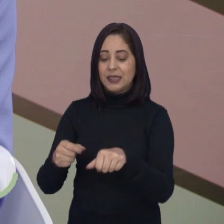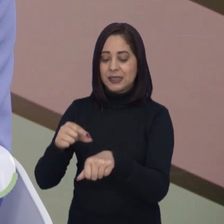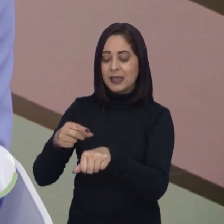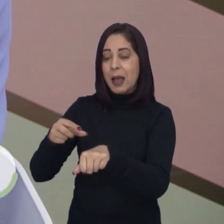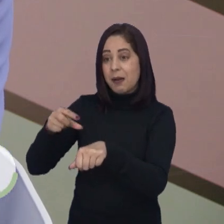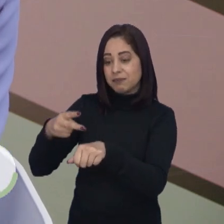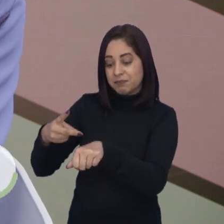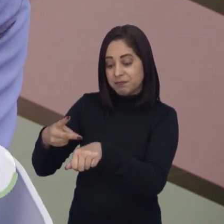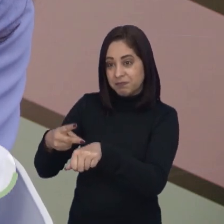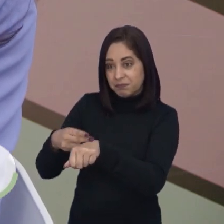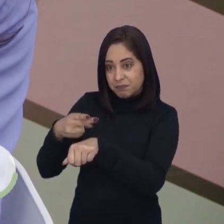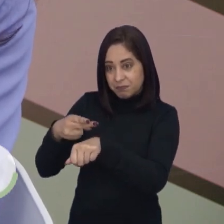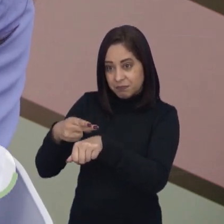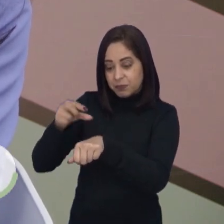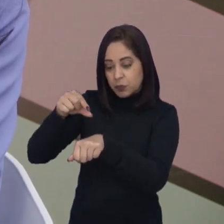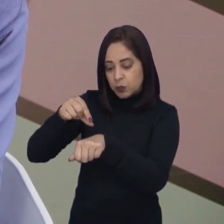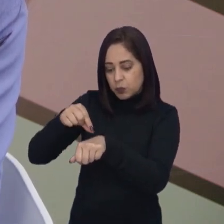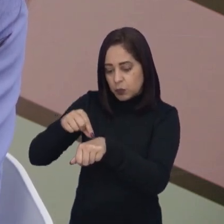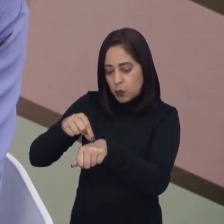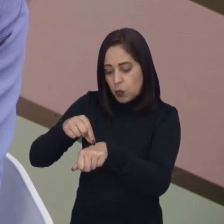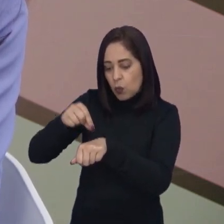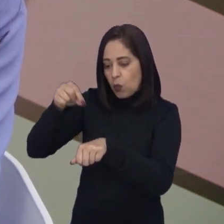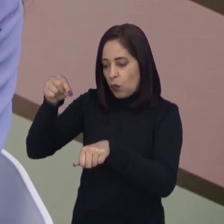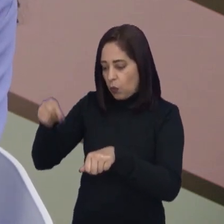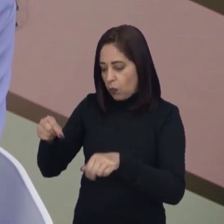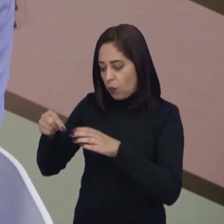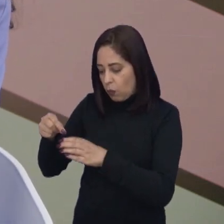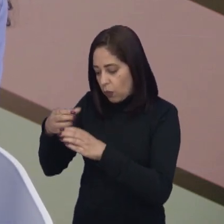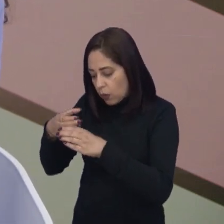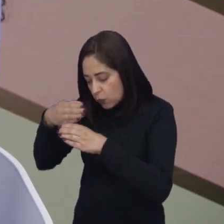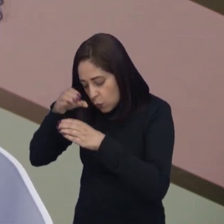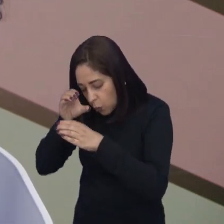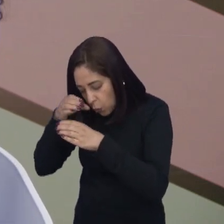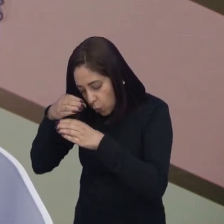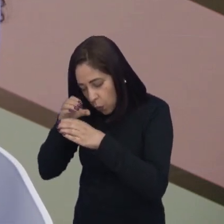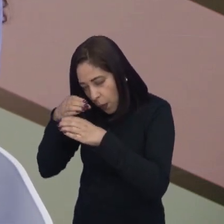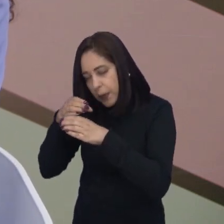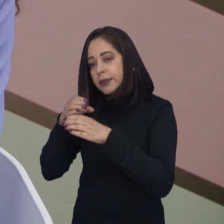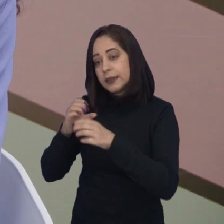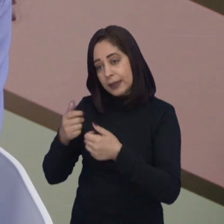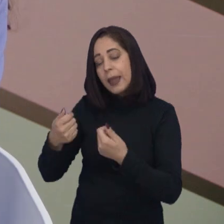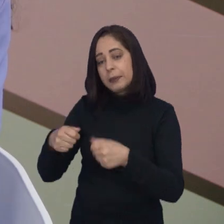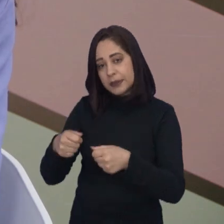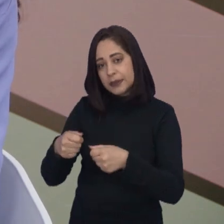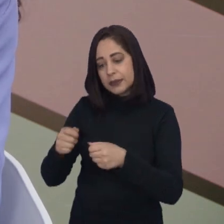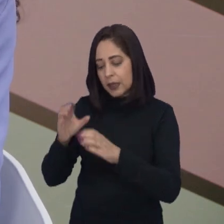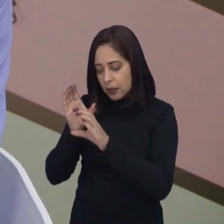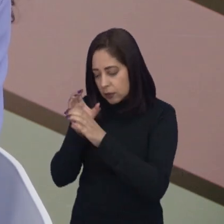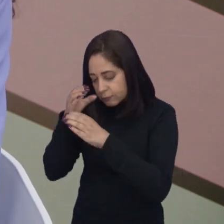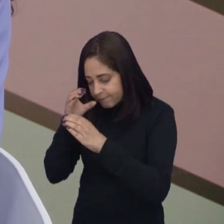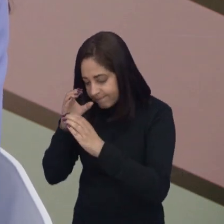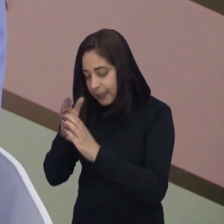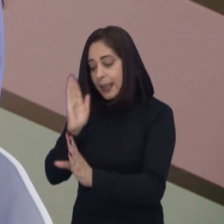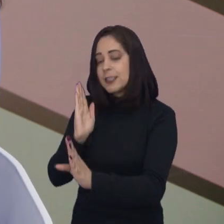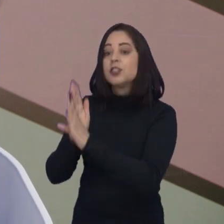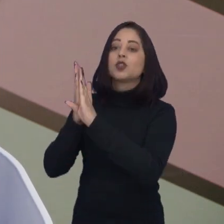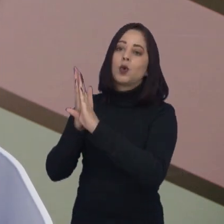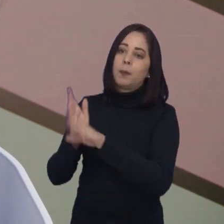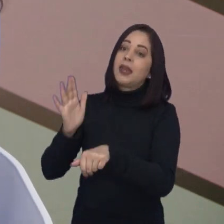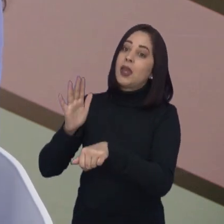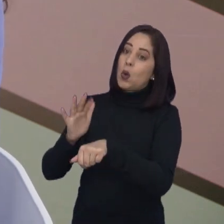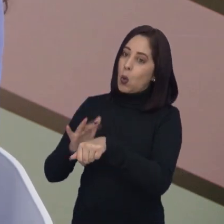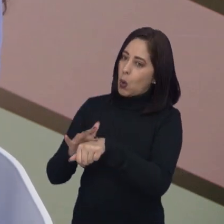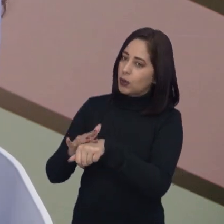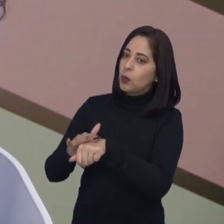biópsia. O que é? É um pedacinho, tirar um pedacinho da pele e mandar para análise. Nessa análise vai constatar mesmo a ausência